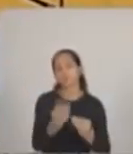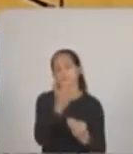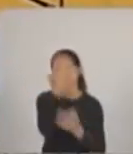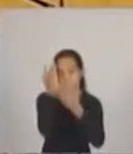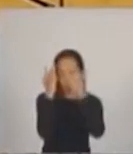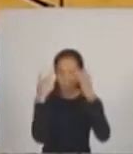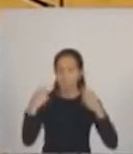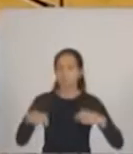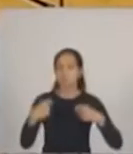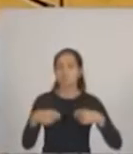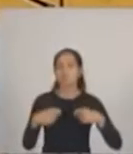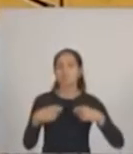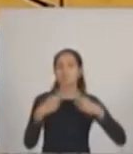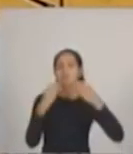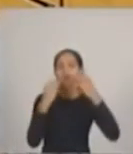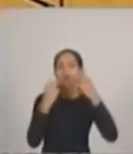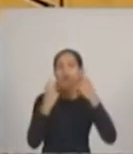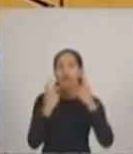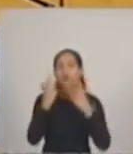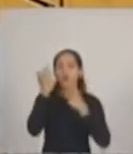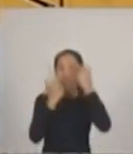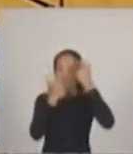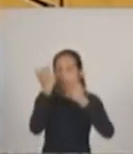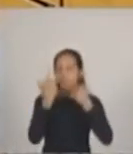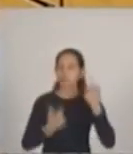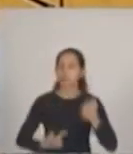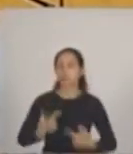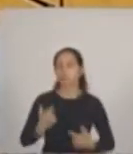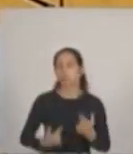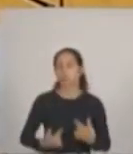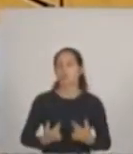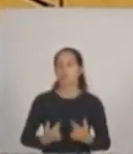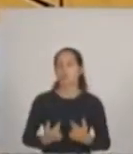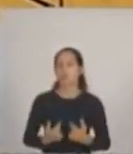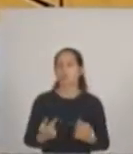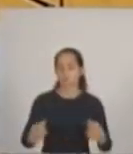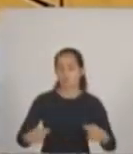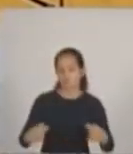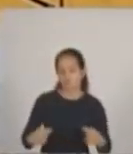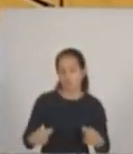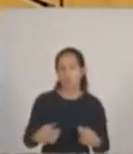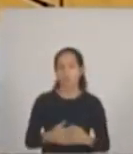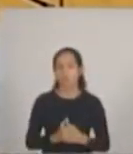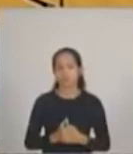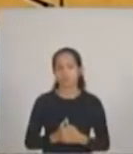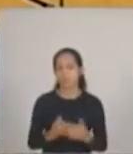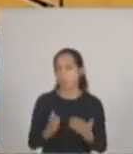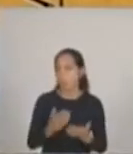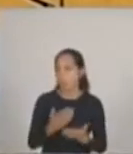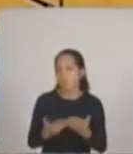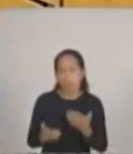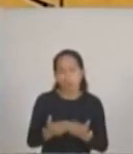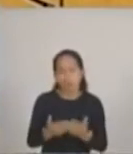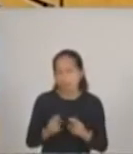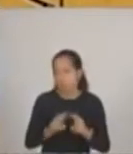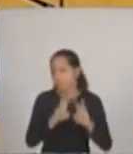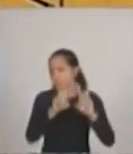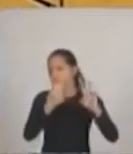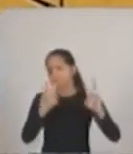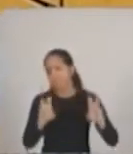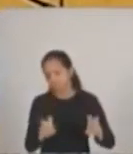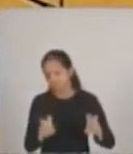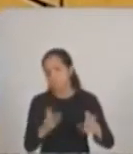de reparação, independente de qualquer situação, para que essas pessoas realmente